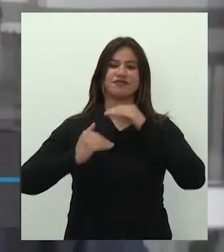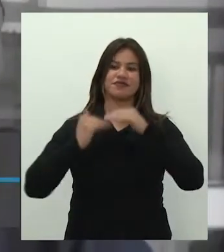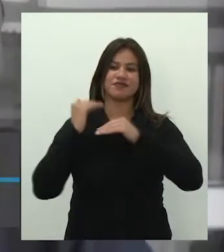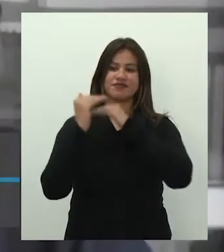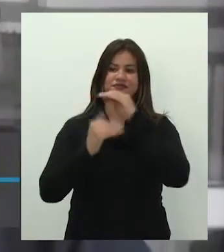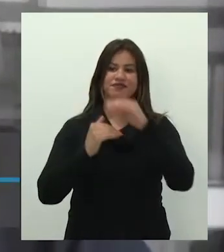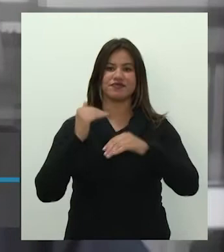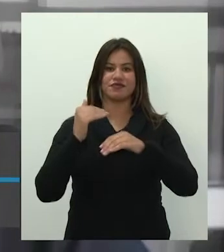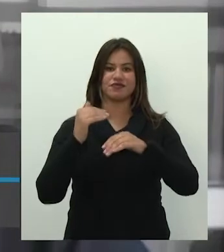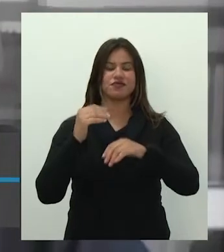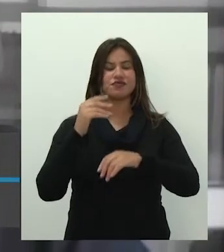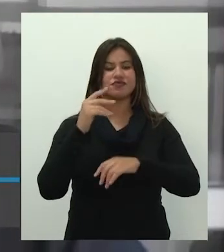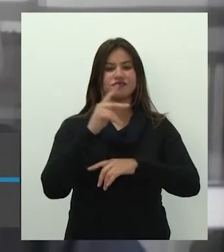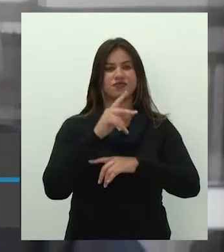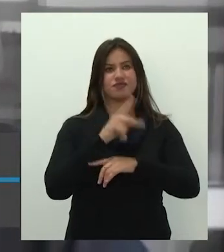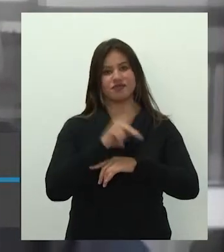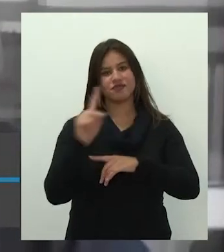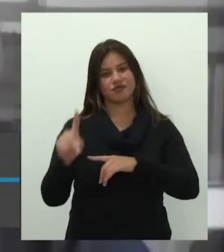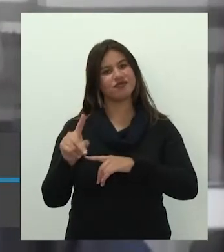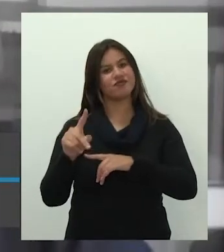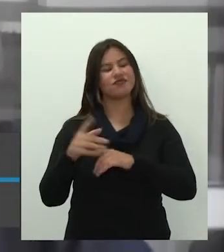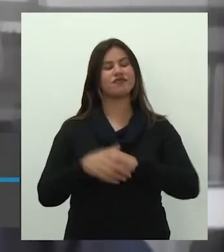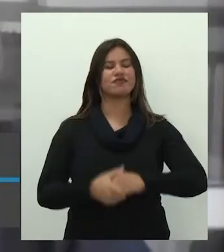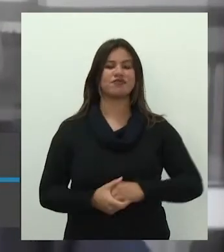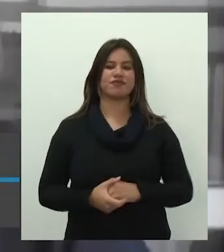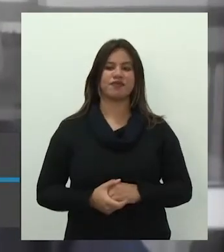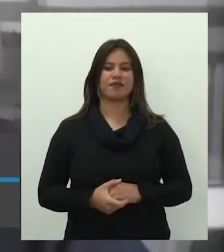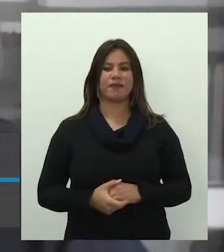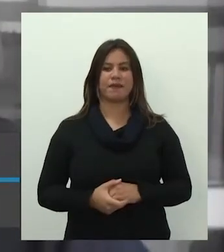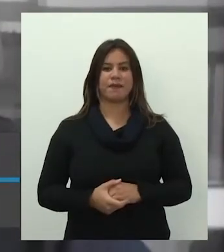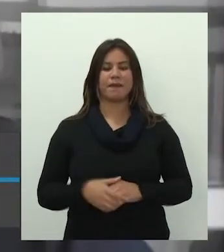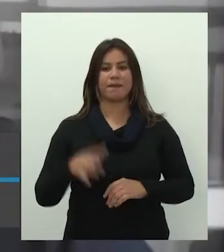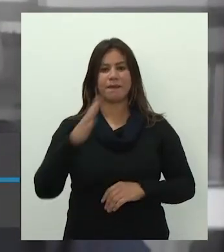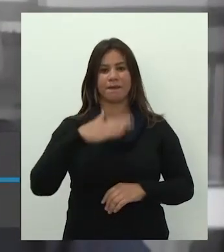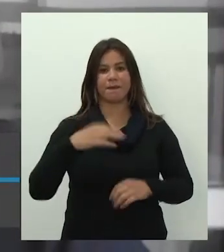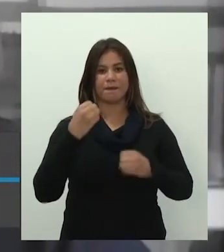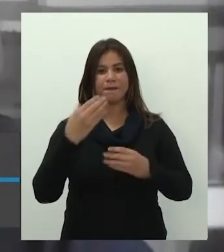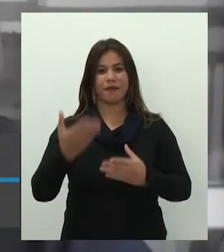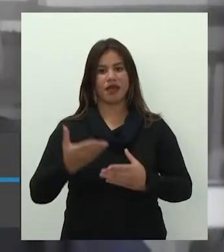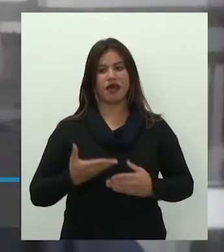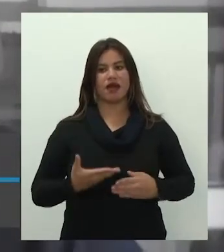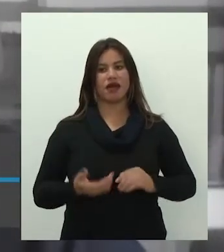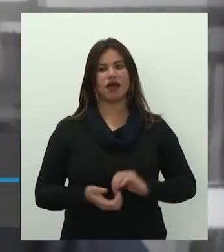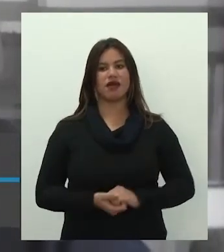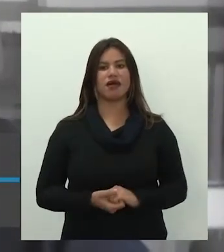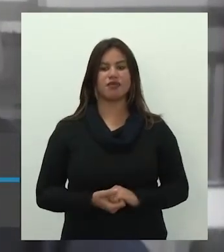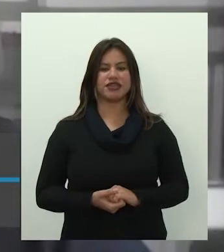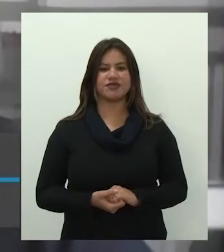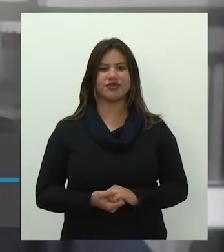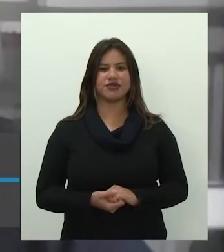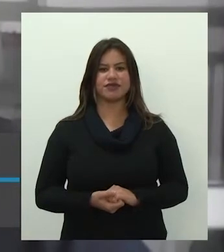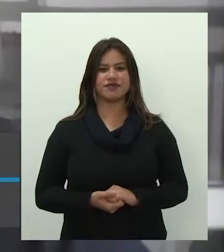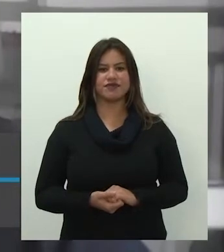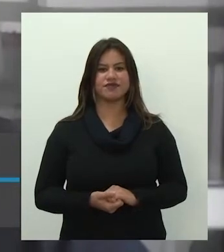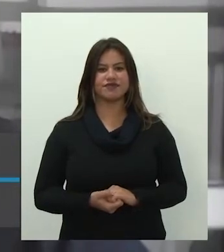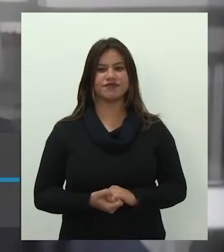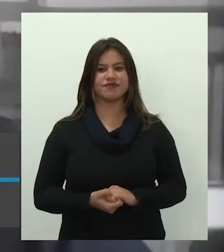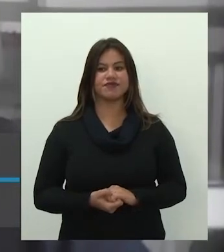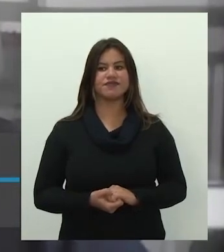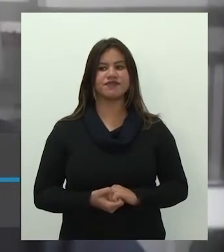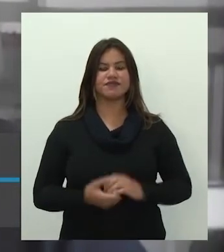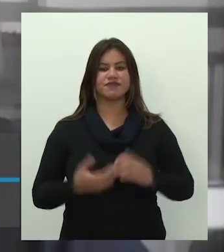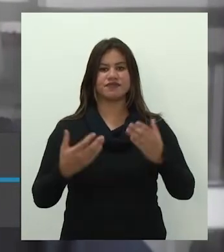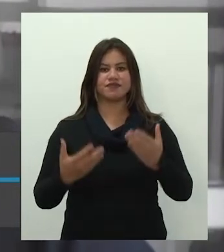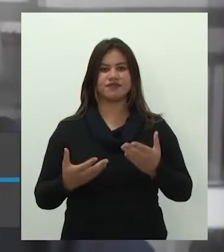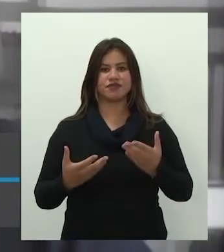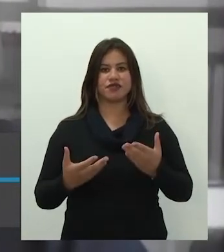os profissionais da educação. São todos sempre muito bem-vindos, contamos sempre com essa boa audiência que temos